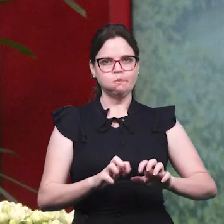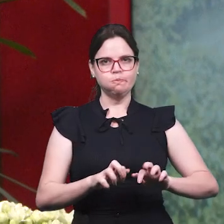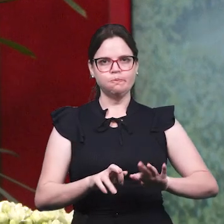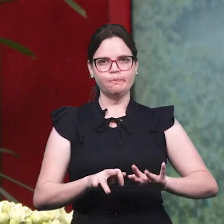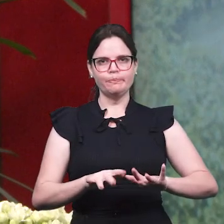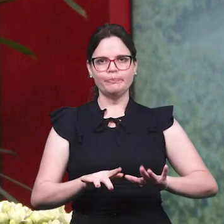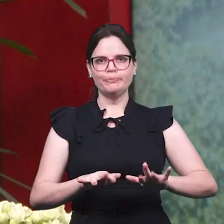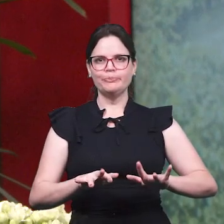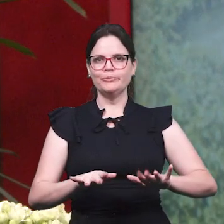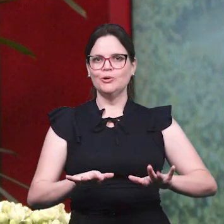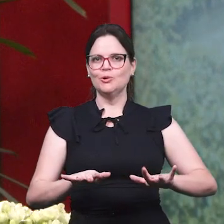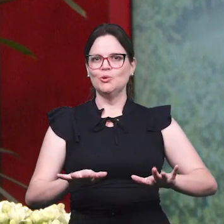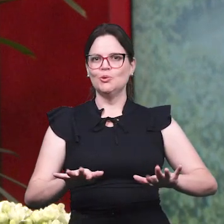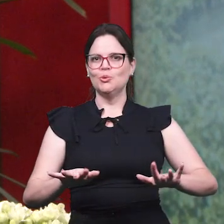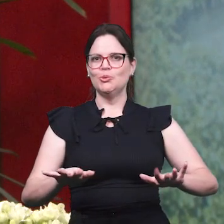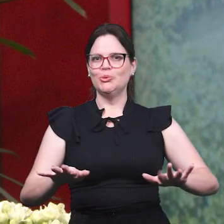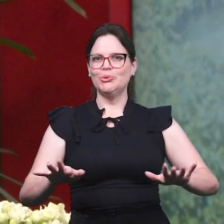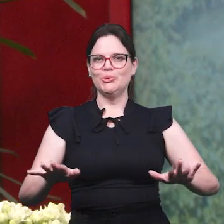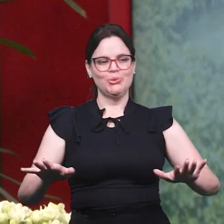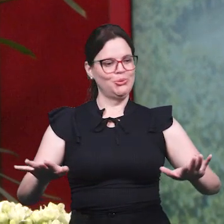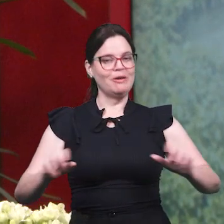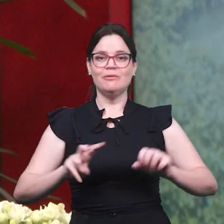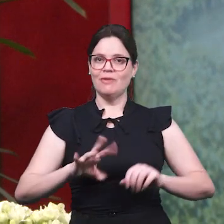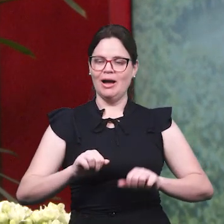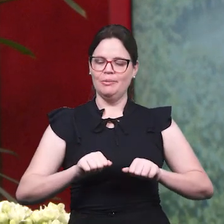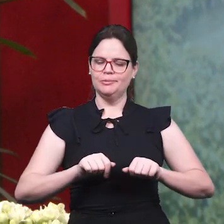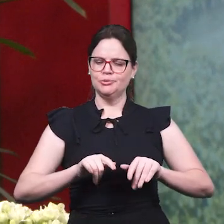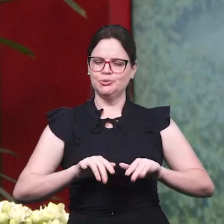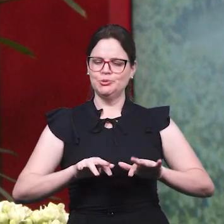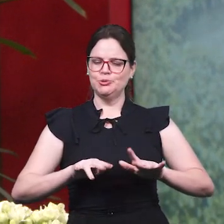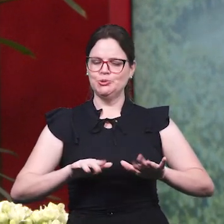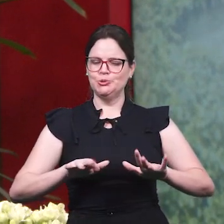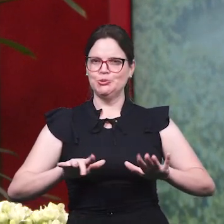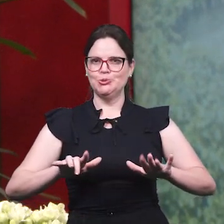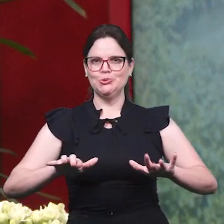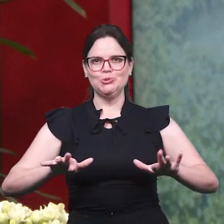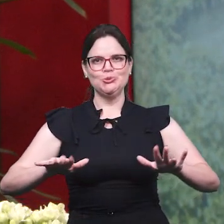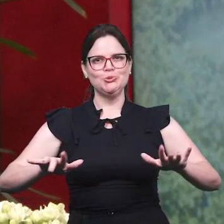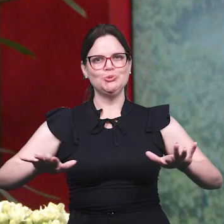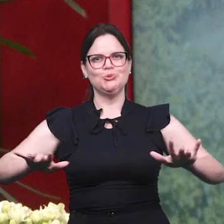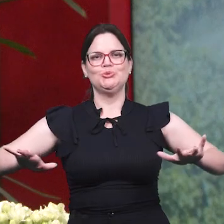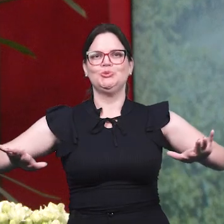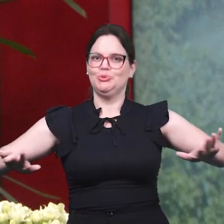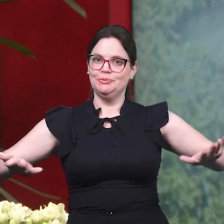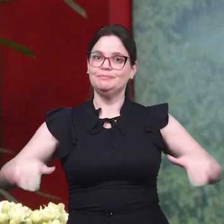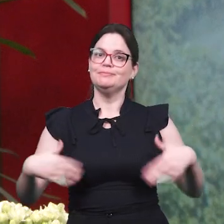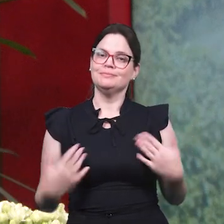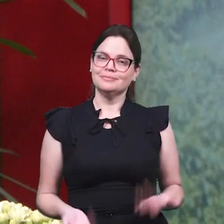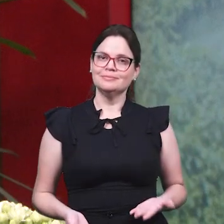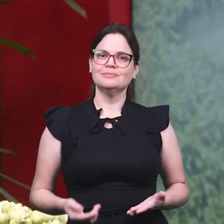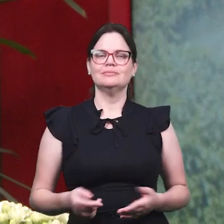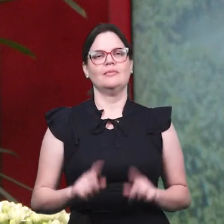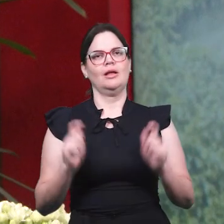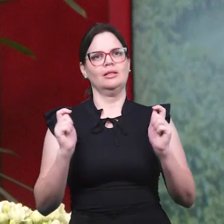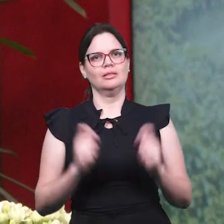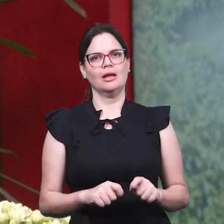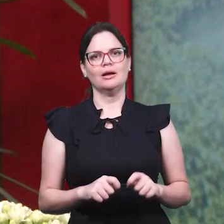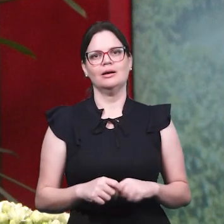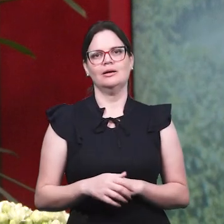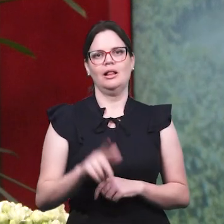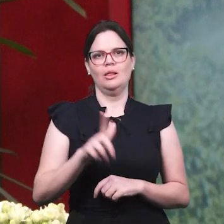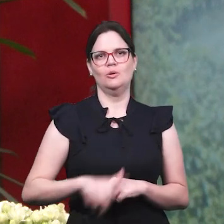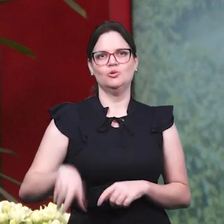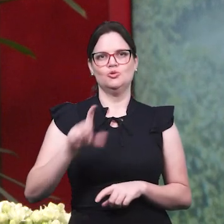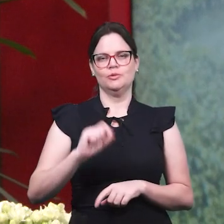não chover, ele vai estar liberando água no solo, ele vai estar umidificando aquele solo ali. Então você pode até... É claro